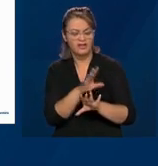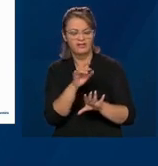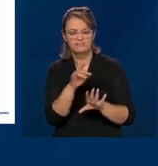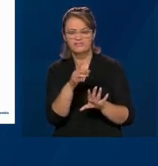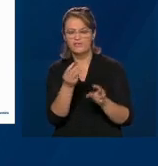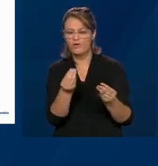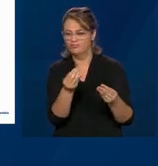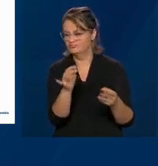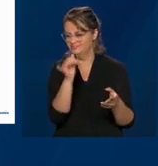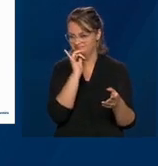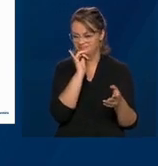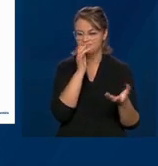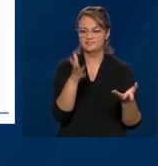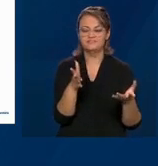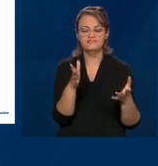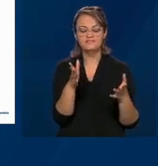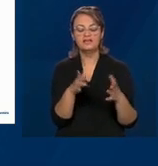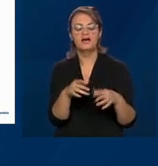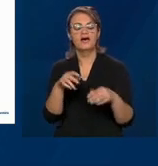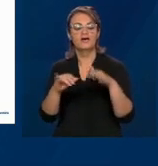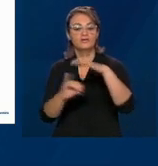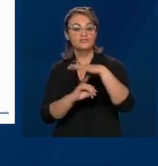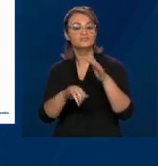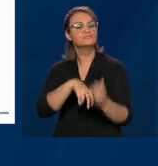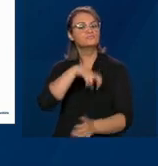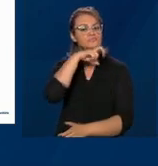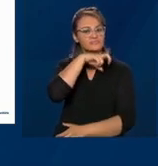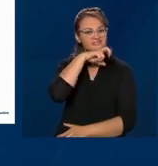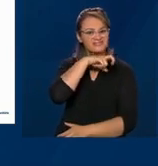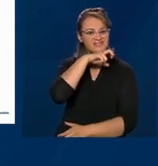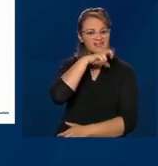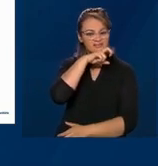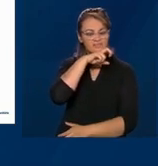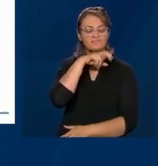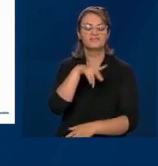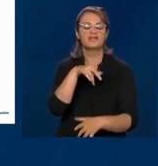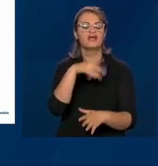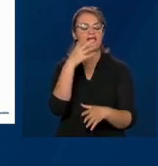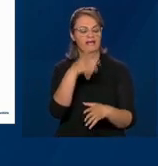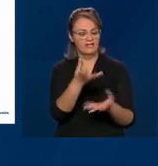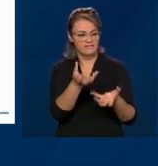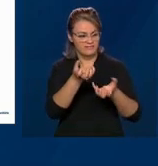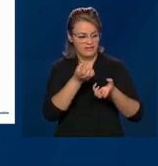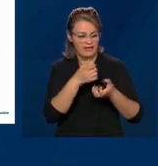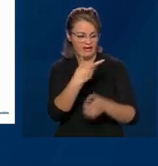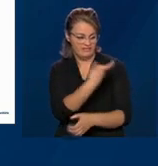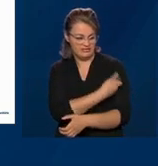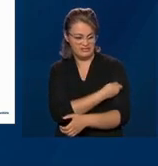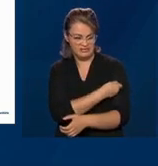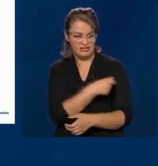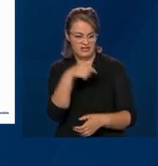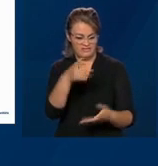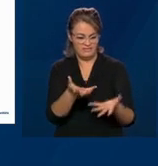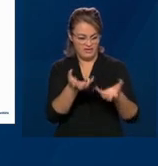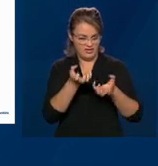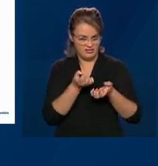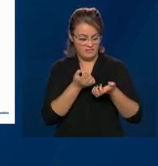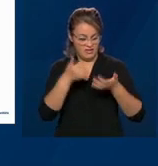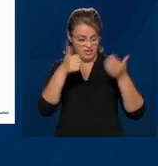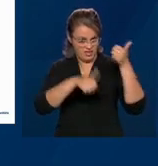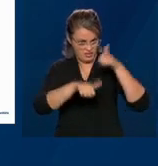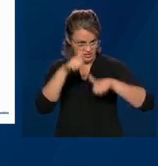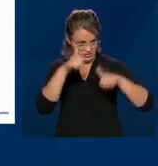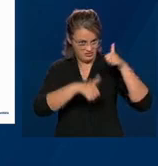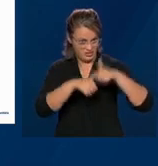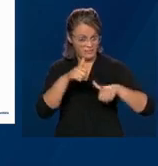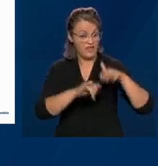que o Instituto Butantan, que terá que fazer as análises dessa vacina aqui no Brasil, ele vai ter